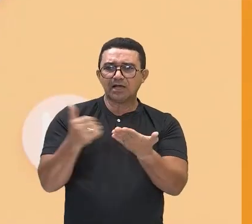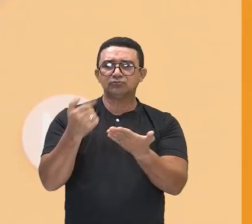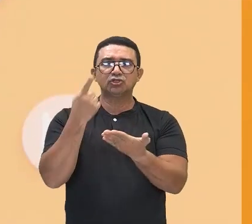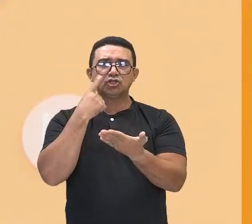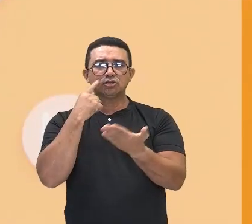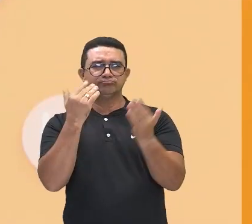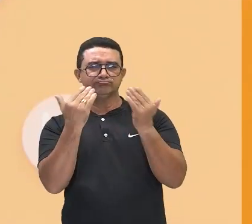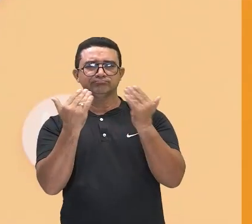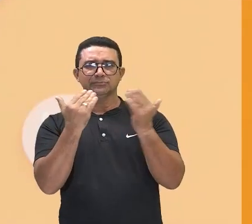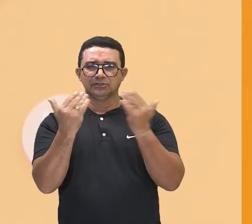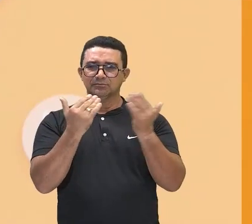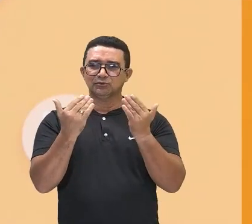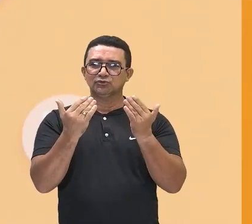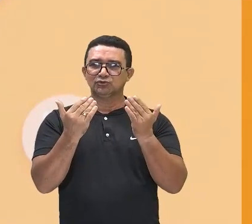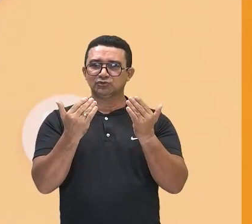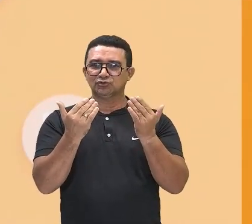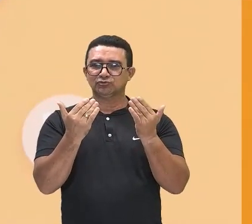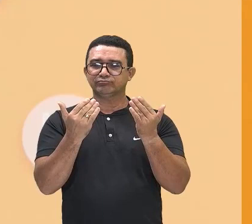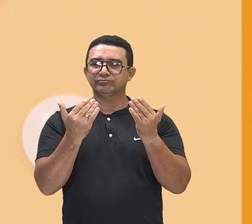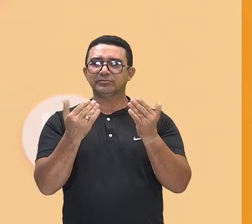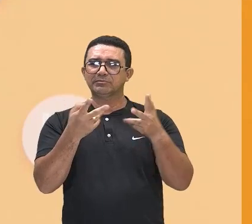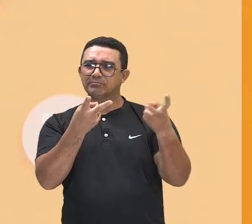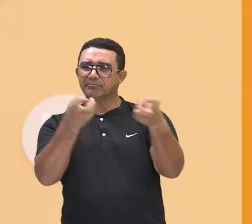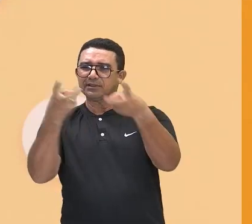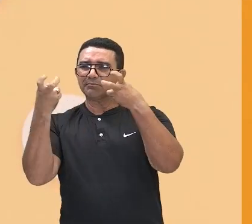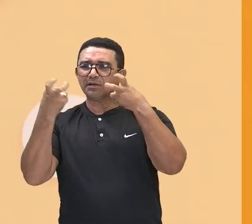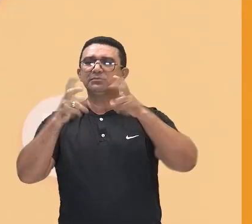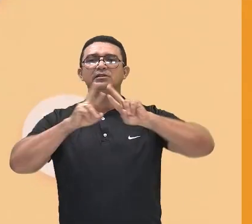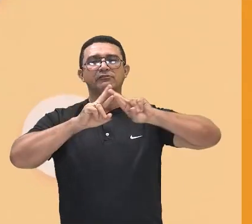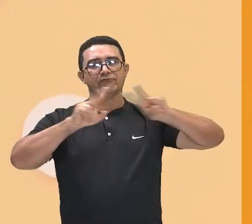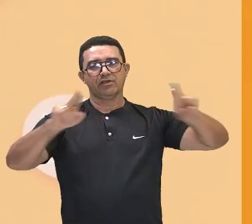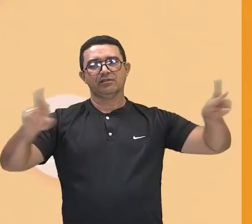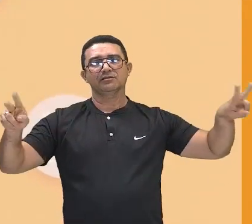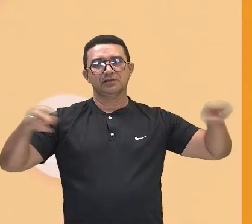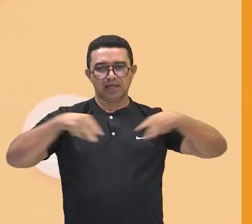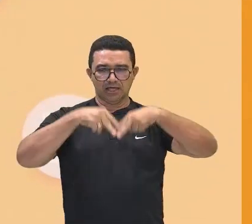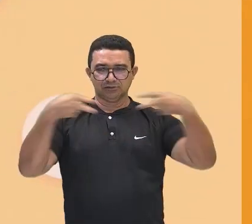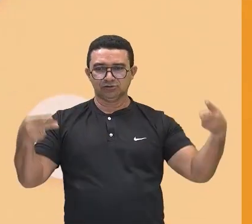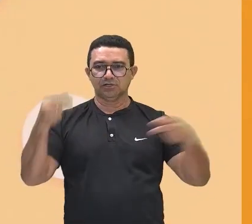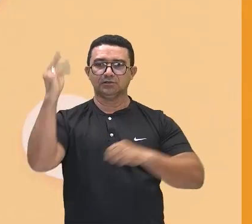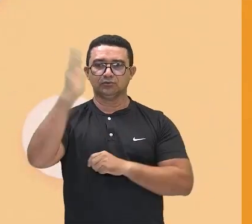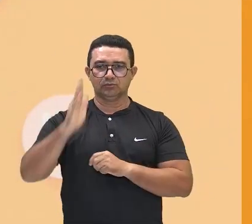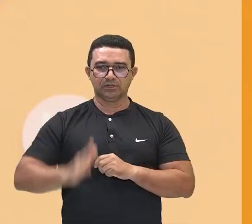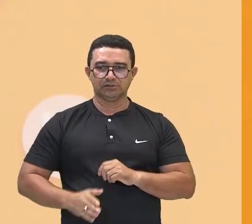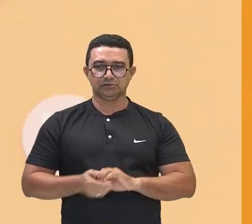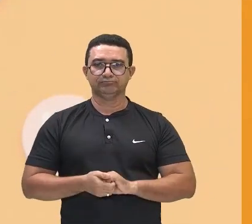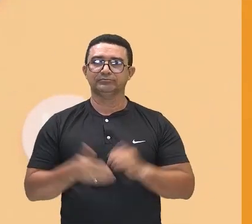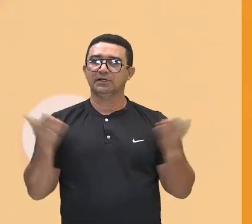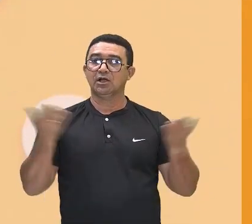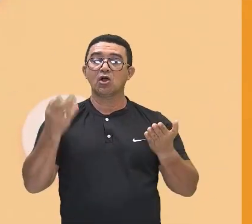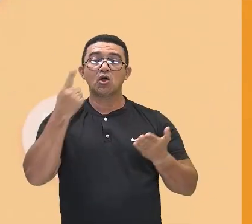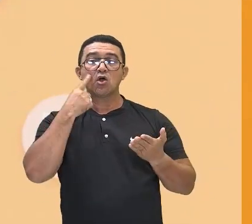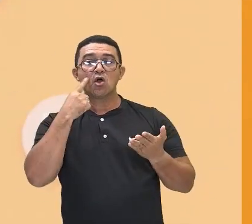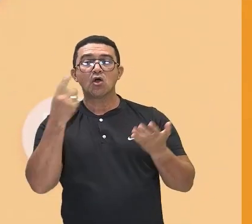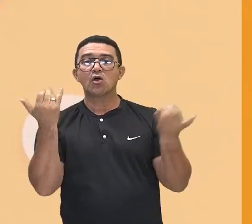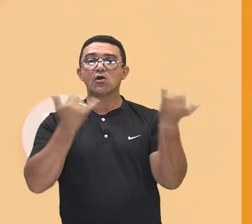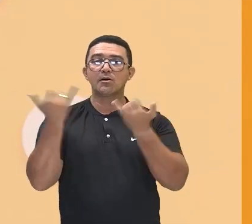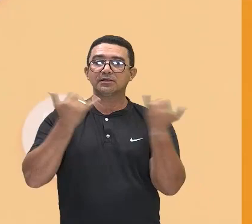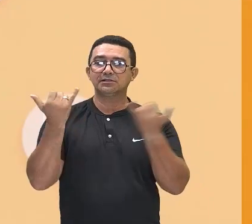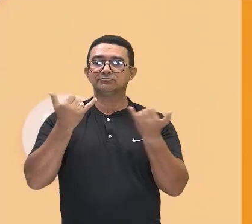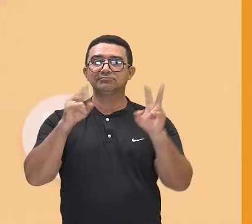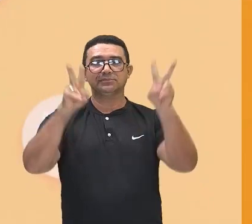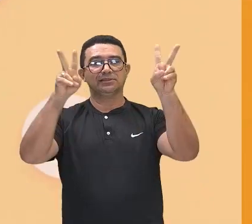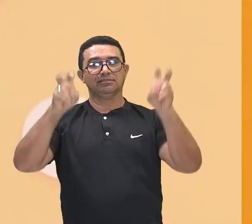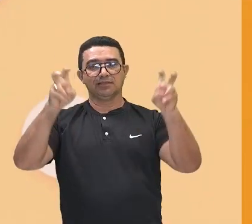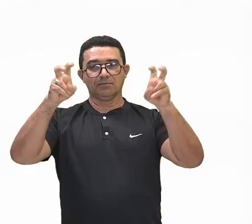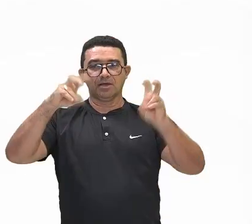aula quanto à diversidade étnica do povo brasileiro. E agora a gente vai falar das informações quanto à globalização.